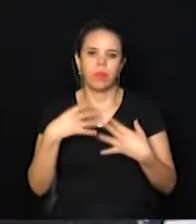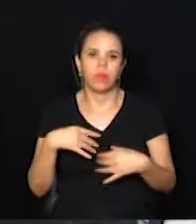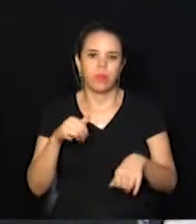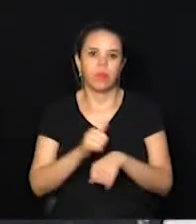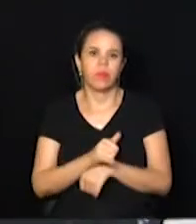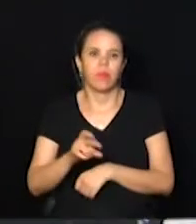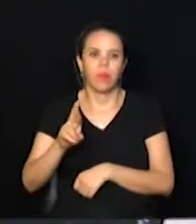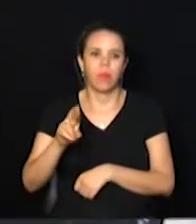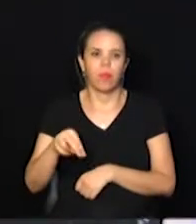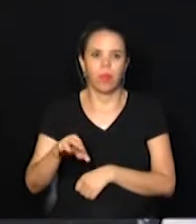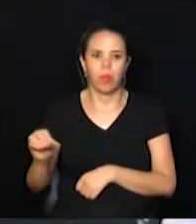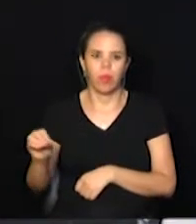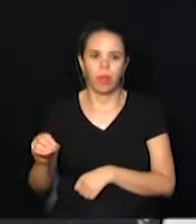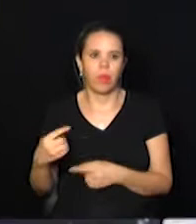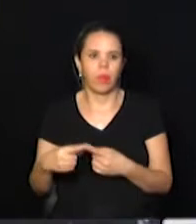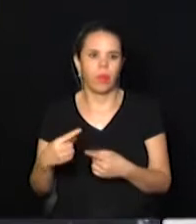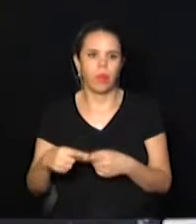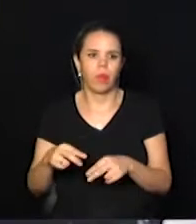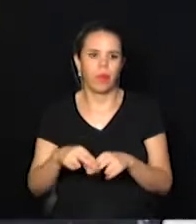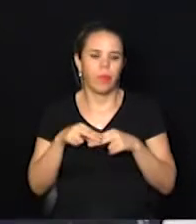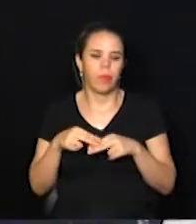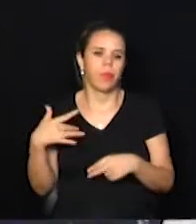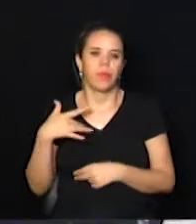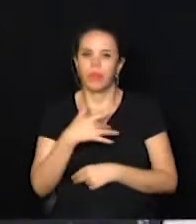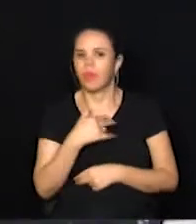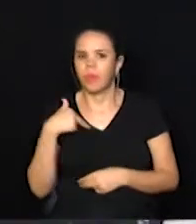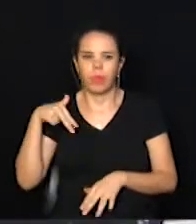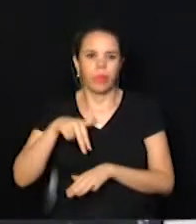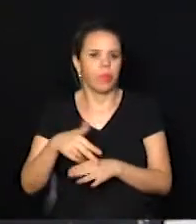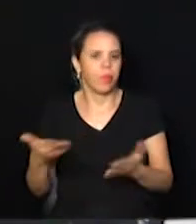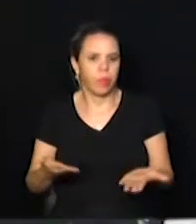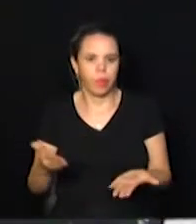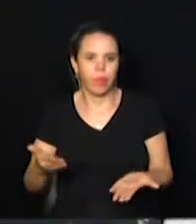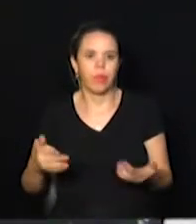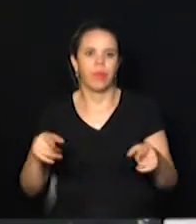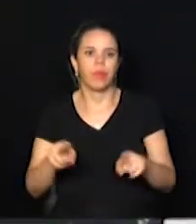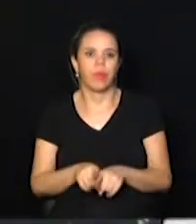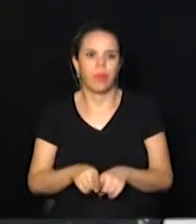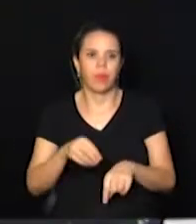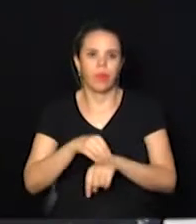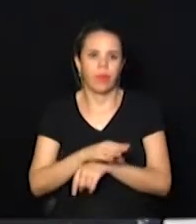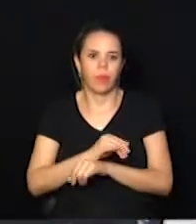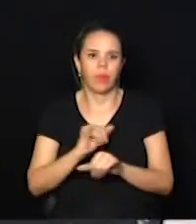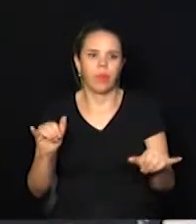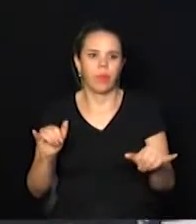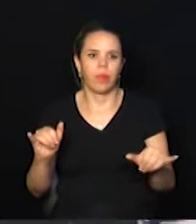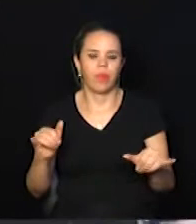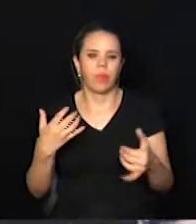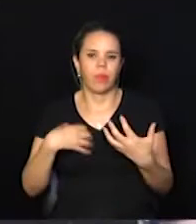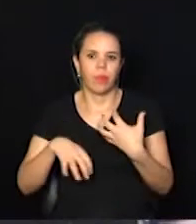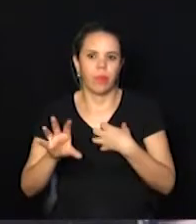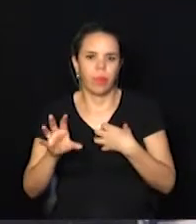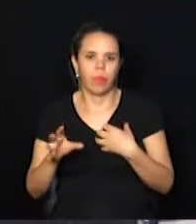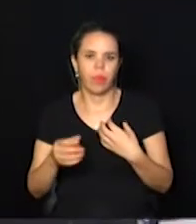Renato Simões e do Demétrio, que por motivo de saúde não puderam estar aqui hoje, mas também mandaram as